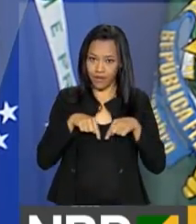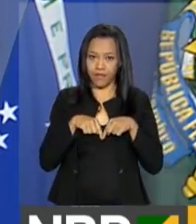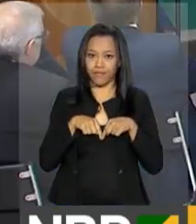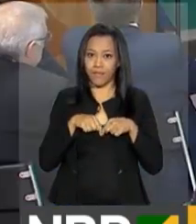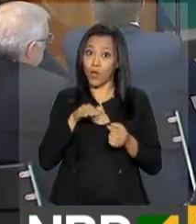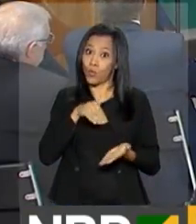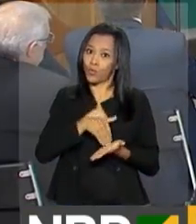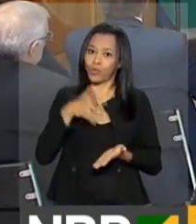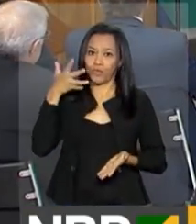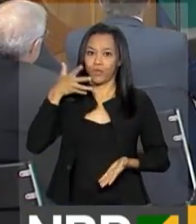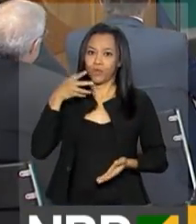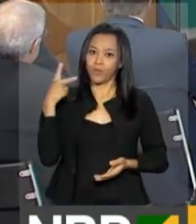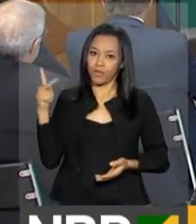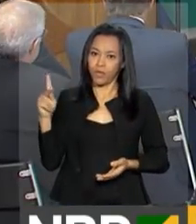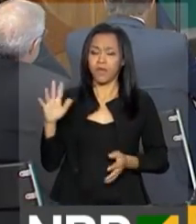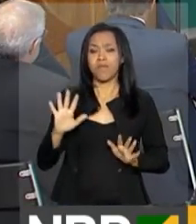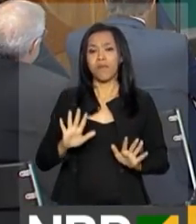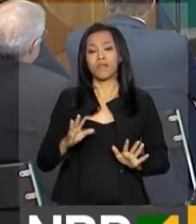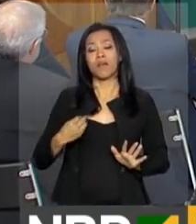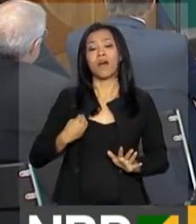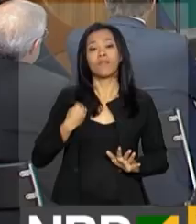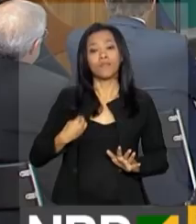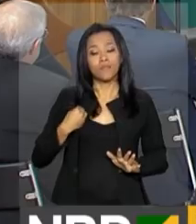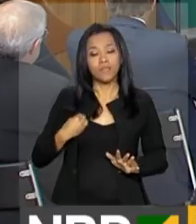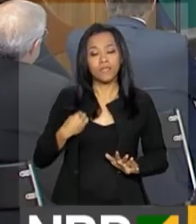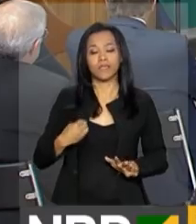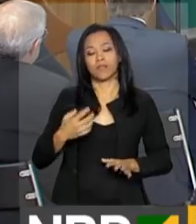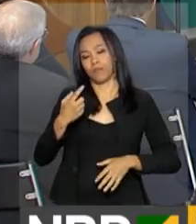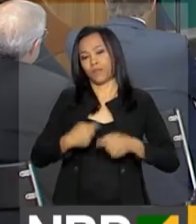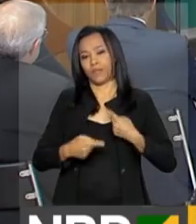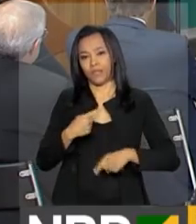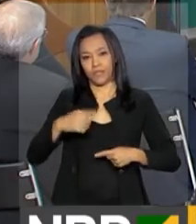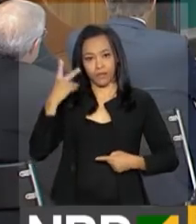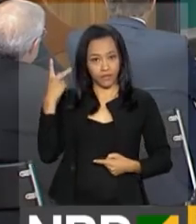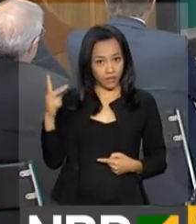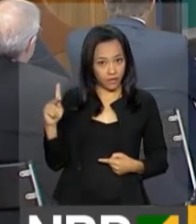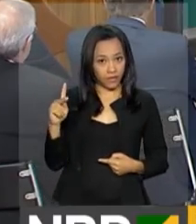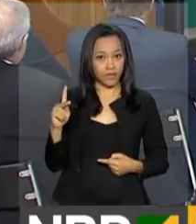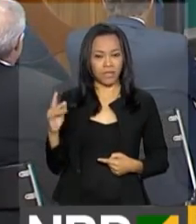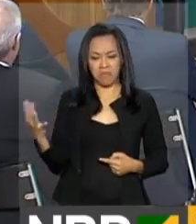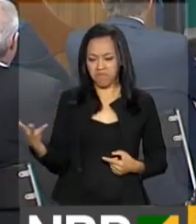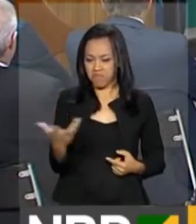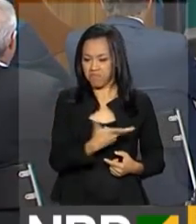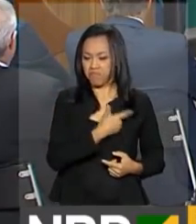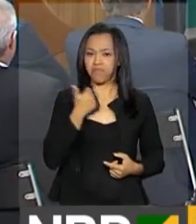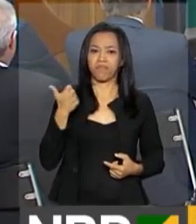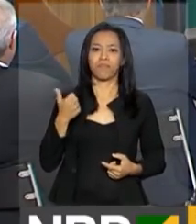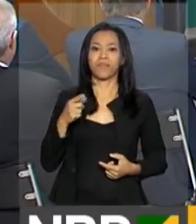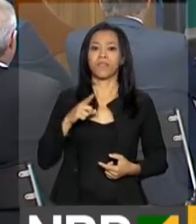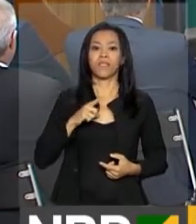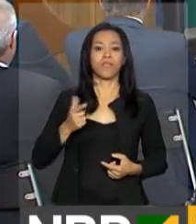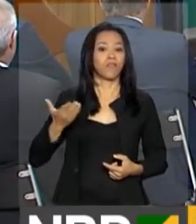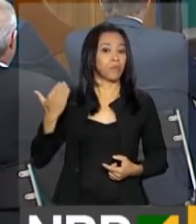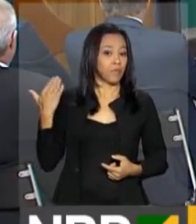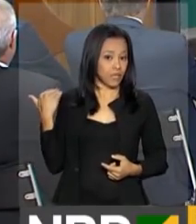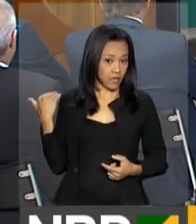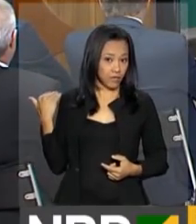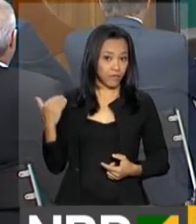mas pela vida pública extraordinária que ele teve no passado